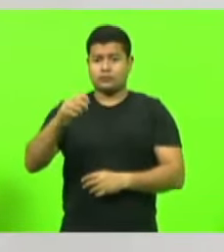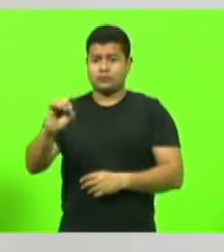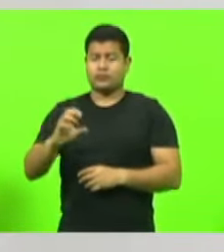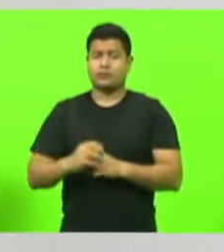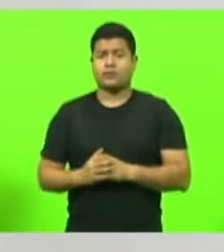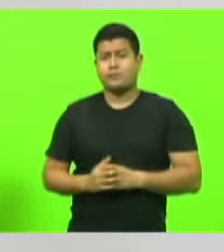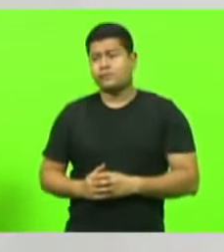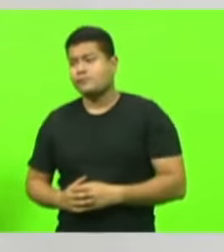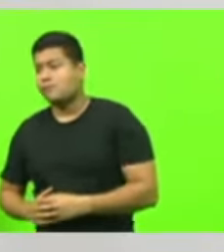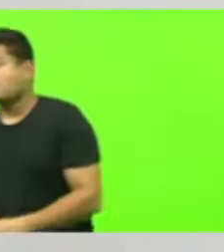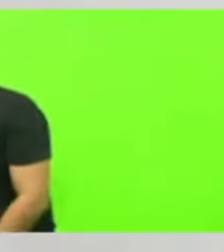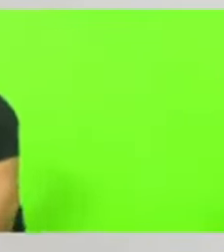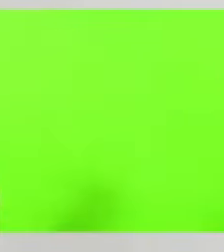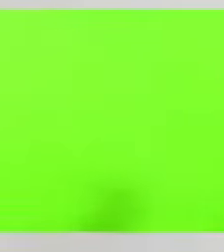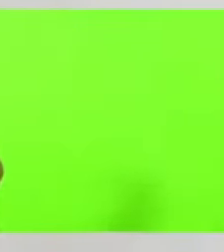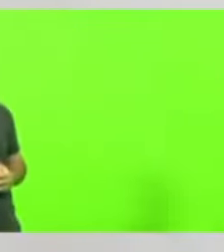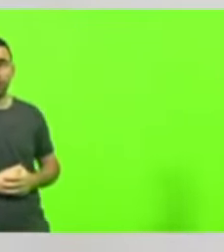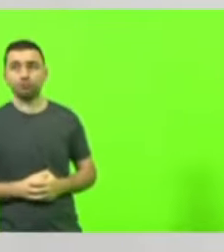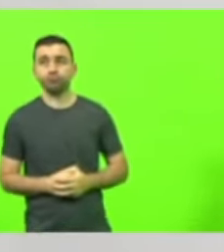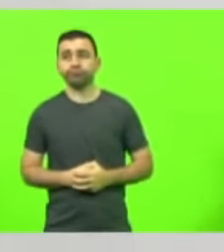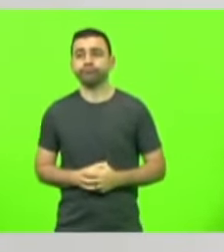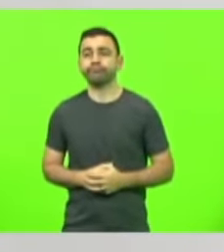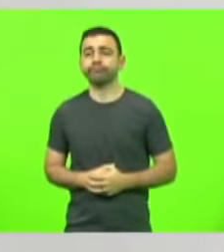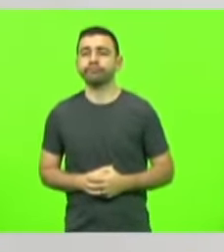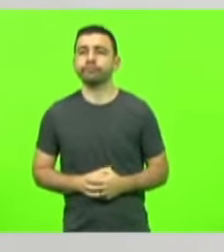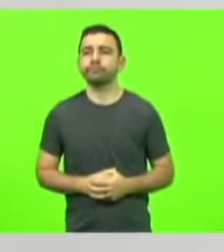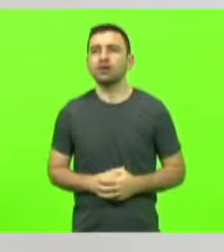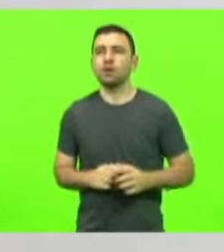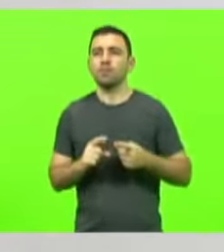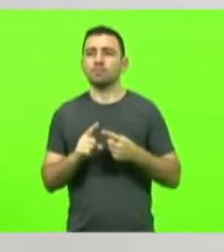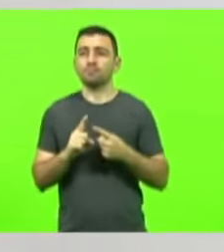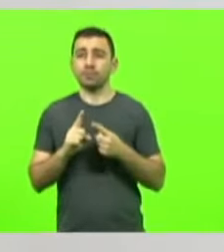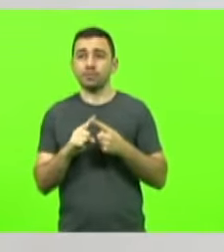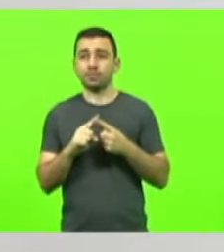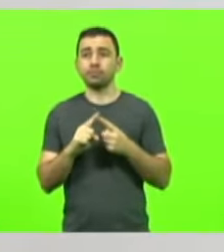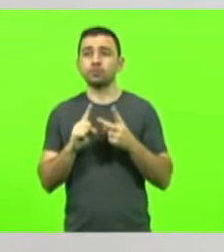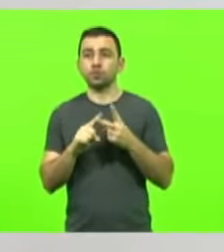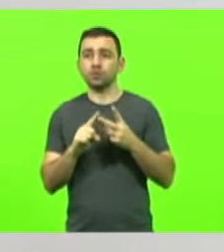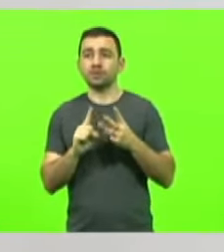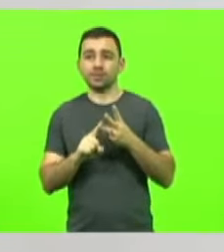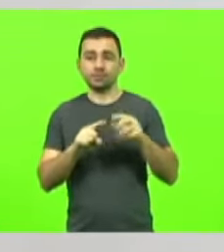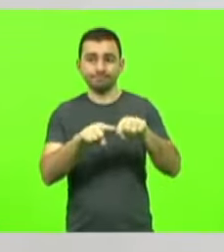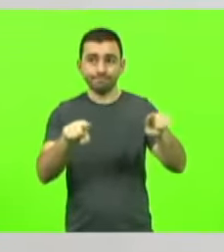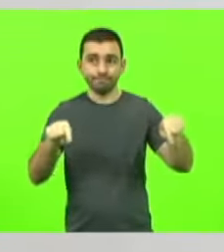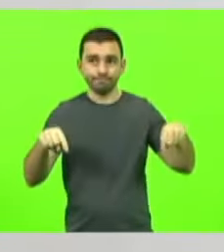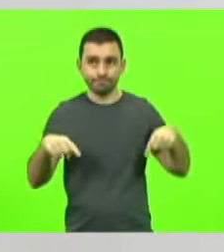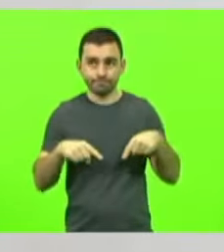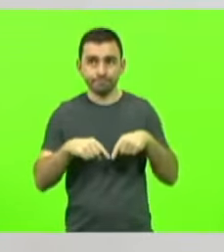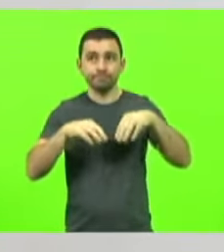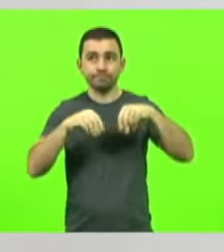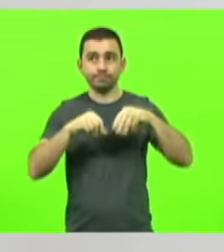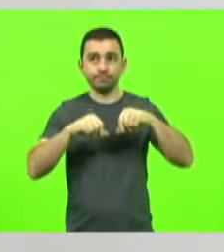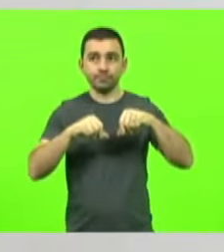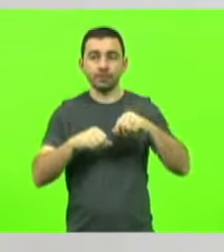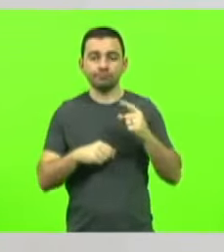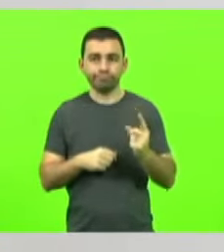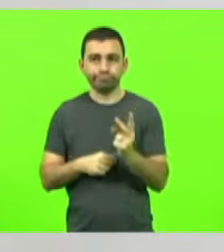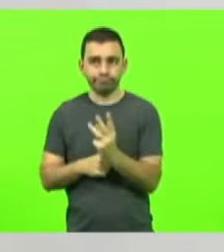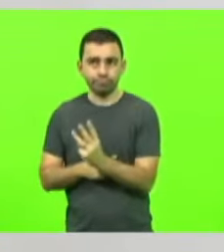2, lote 3 e lote 4. Não foi distintos. Lote 1, lote 2, lote 3 e